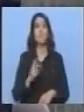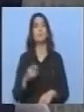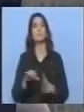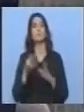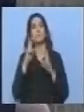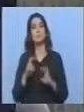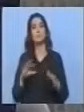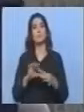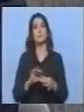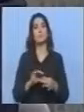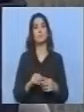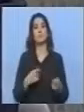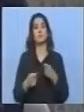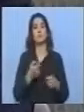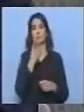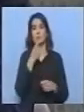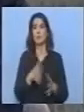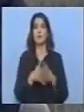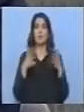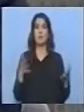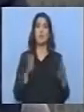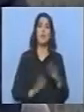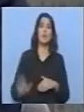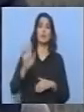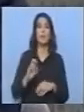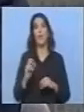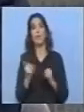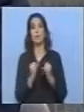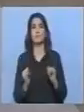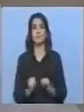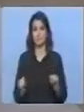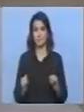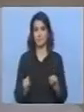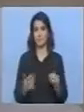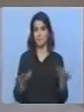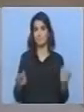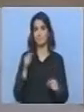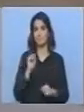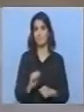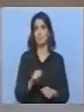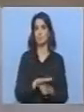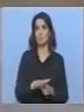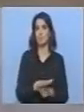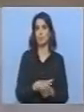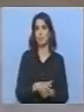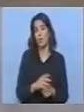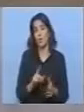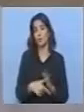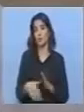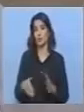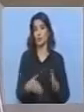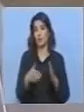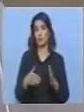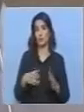investigação ligados a grandes farmacêuticas nacionais ou internacionais. Portanto, essa é uma realidade, diria, um projeto estratégico para o